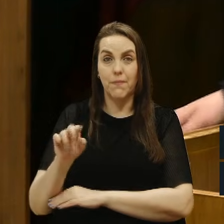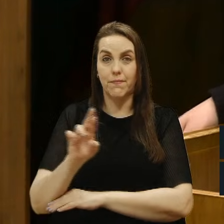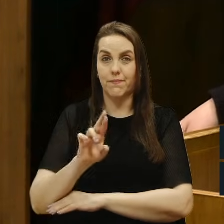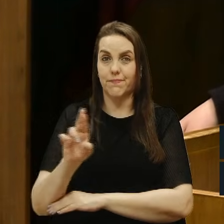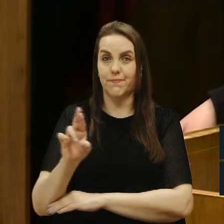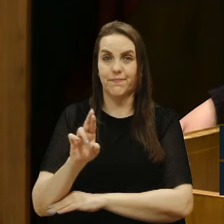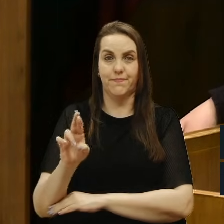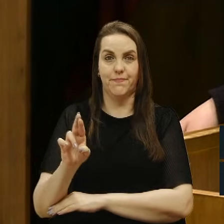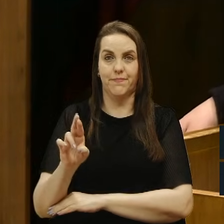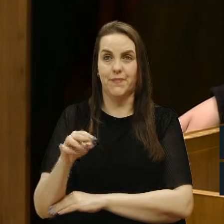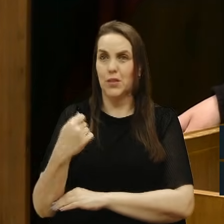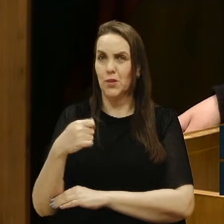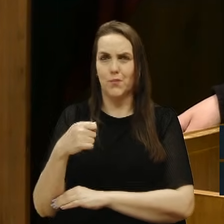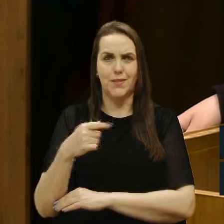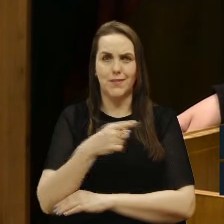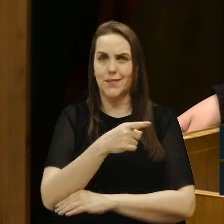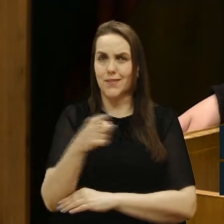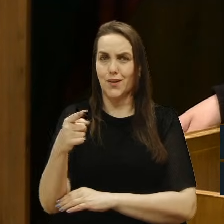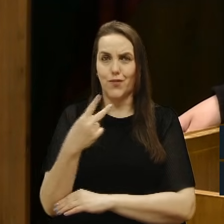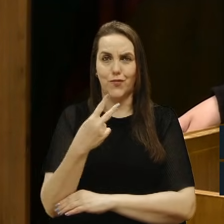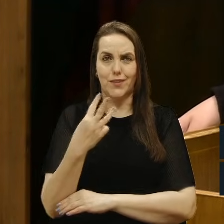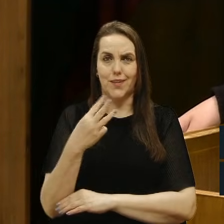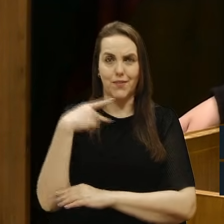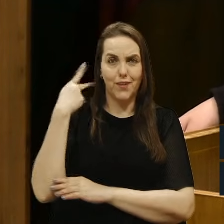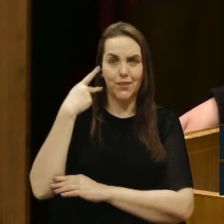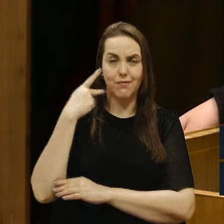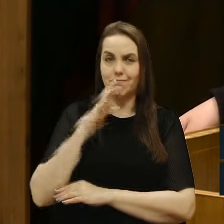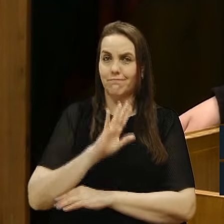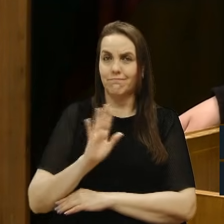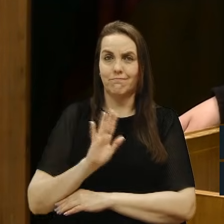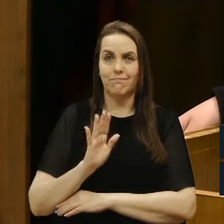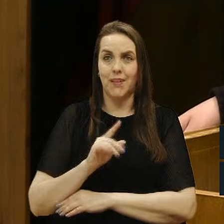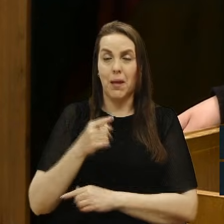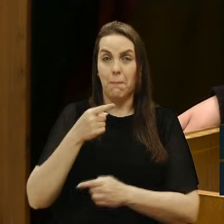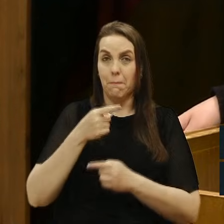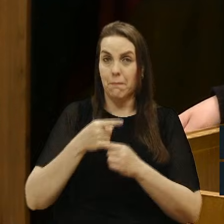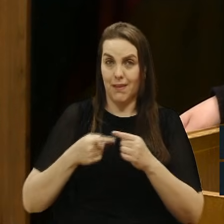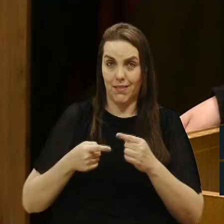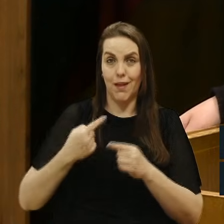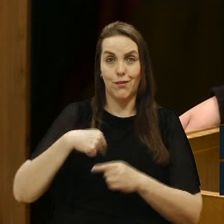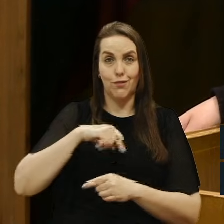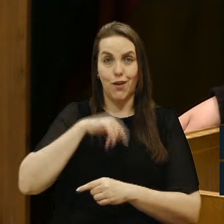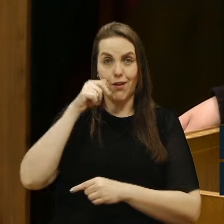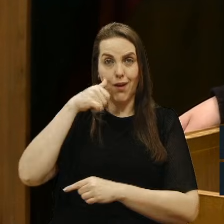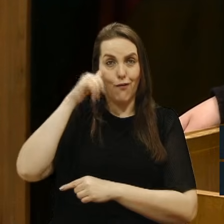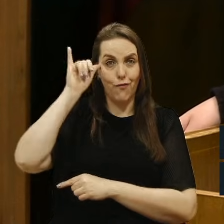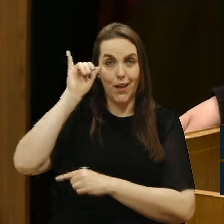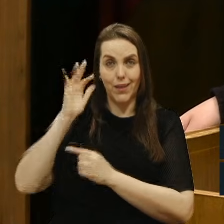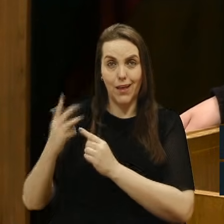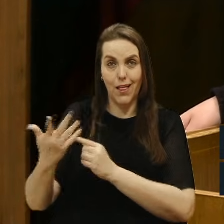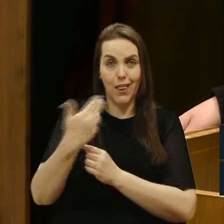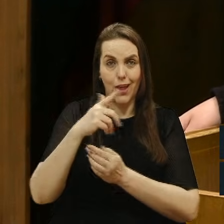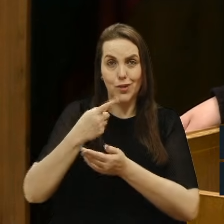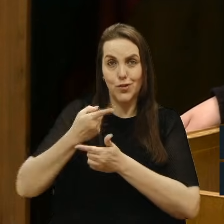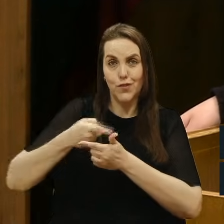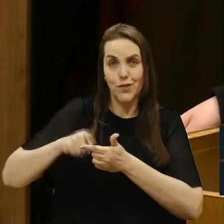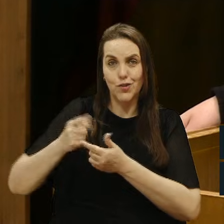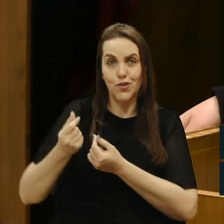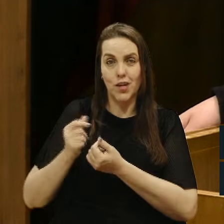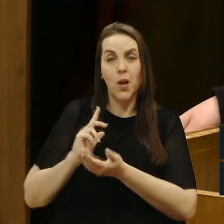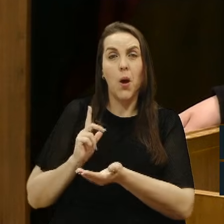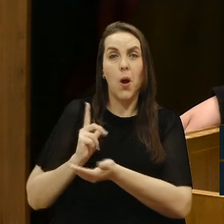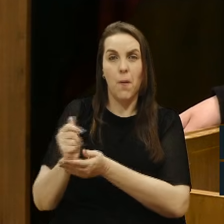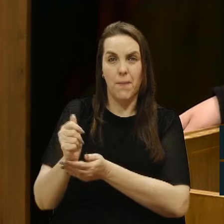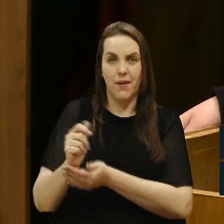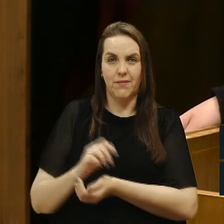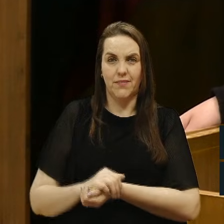ser os 23. Se metade de nós fizermos uma vaquinha, a gente comprava. Será que é isso mesmo que a